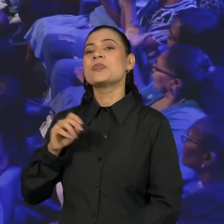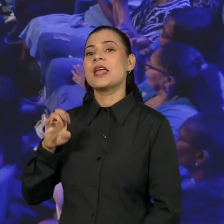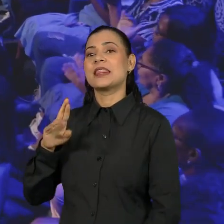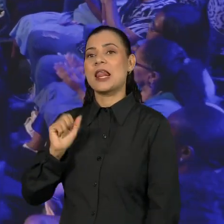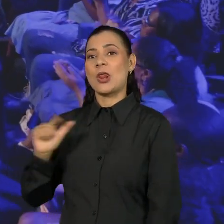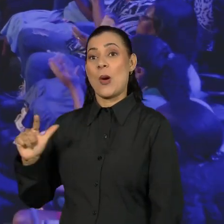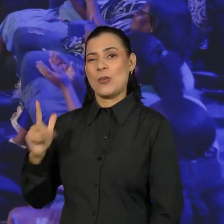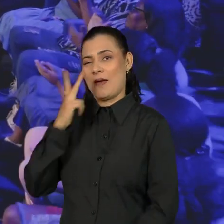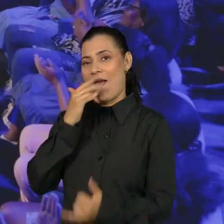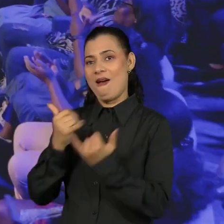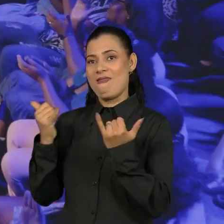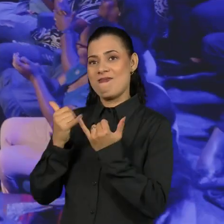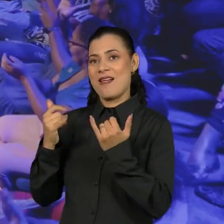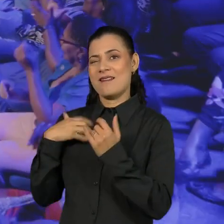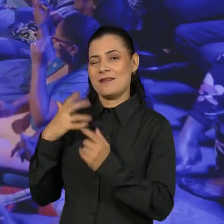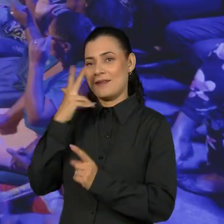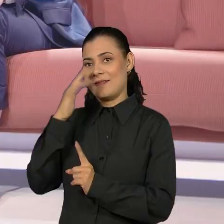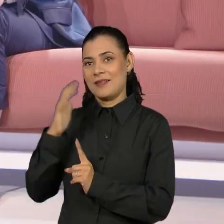Você gostou, né, André?